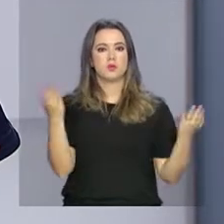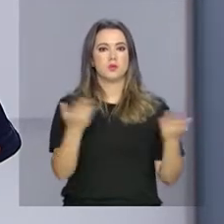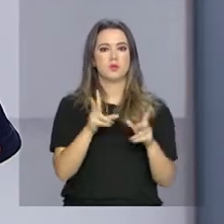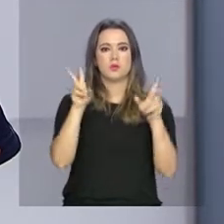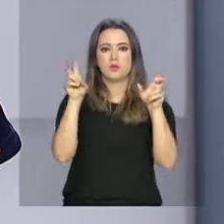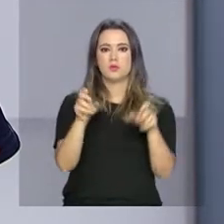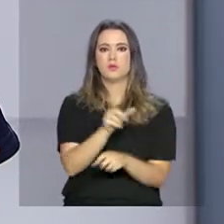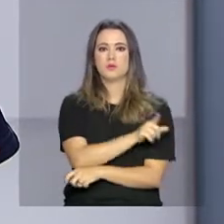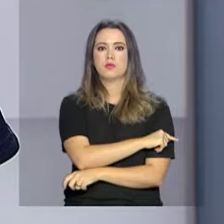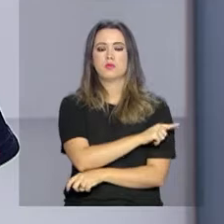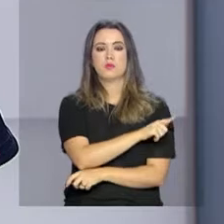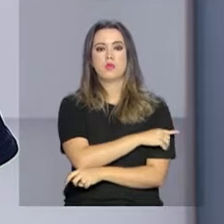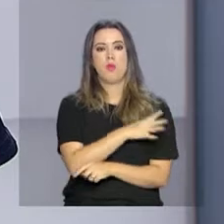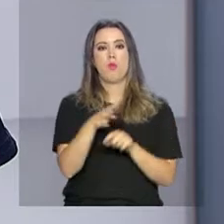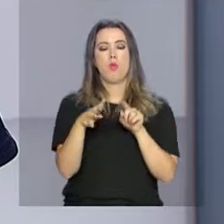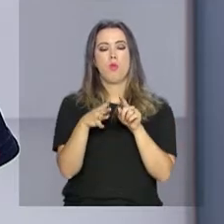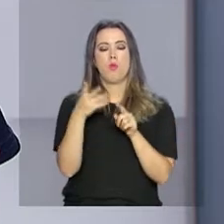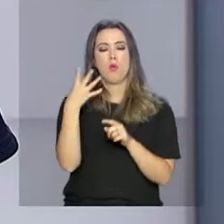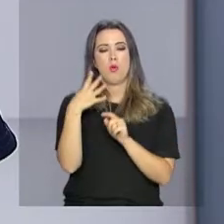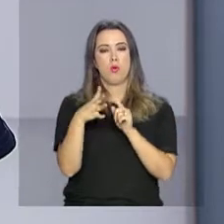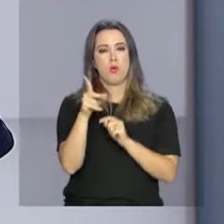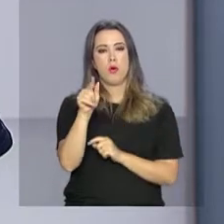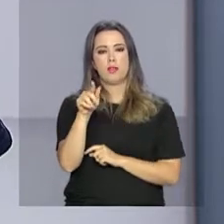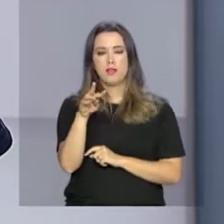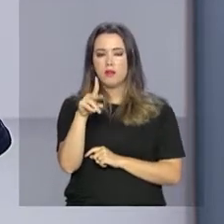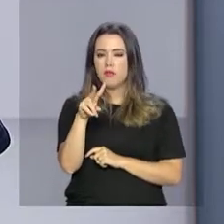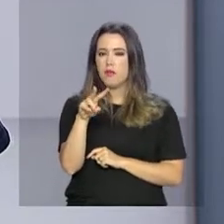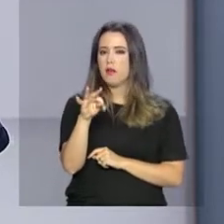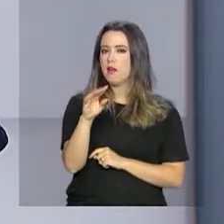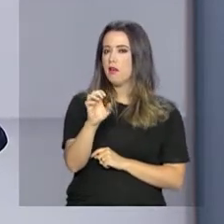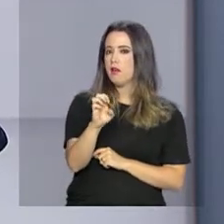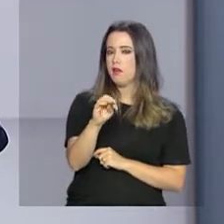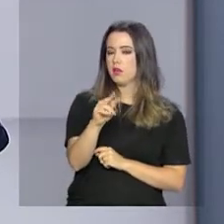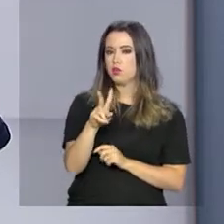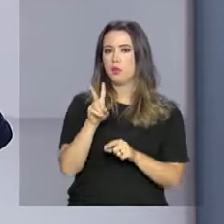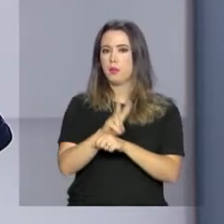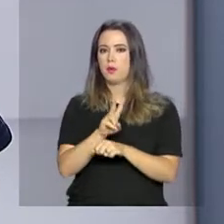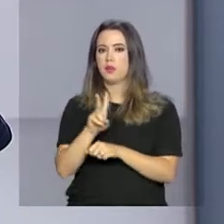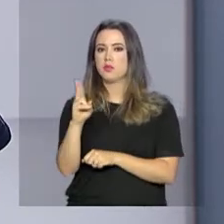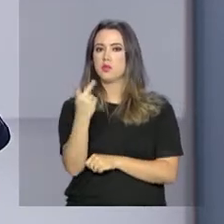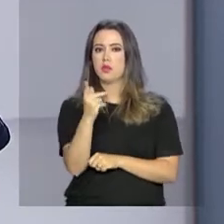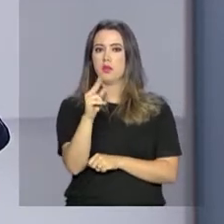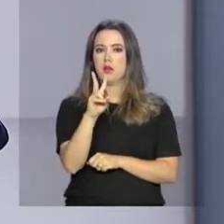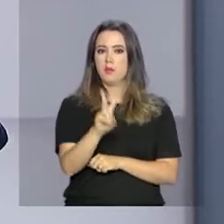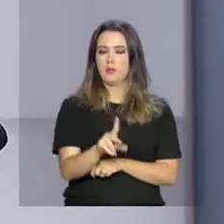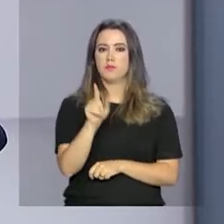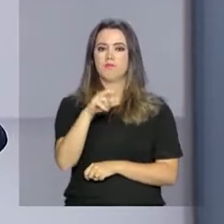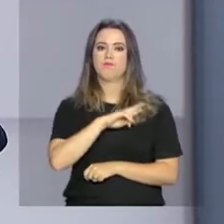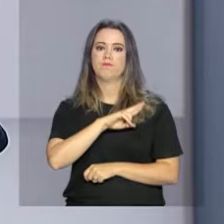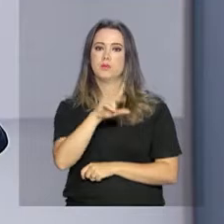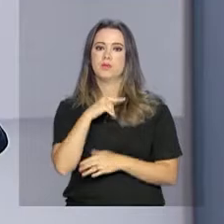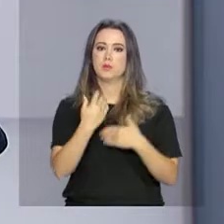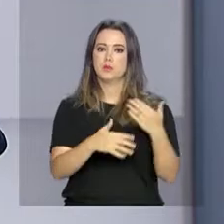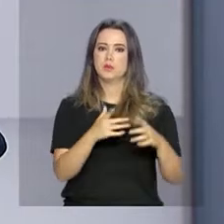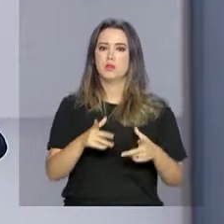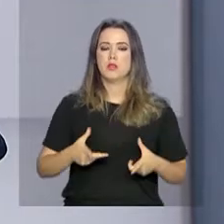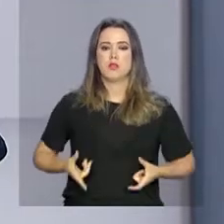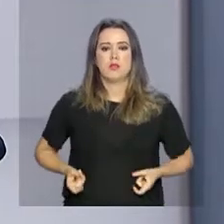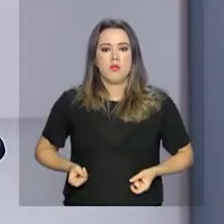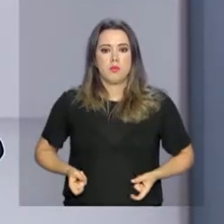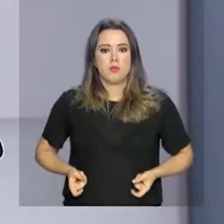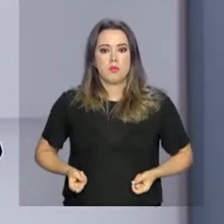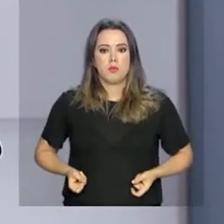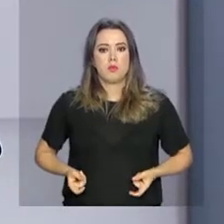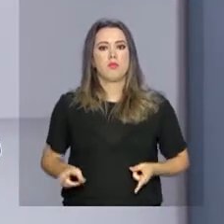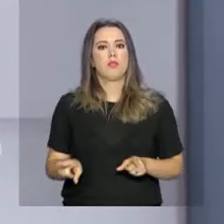Hoje o assunto é a vacina quadrivalente, que protege contra o HPV. O vírus é responsável pelo desenvolvimento de